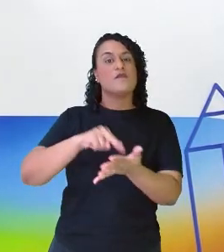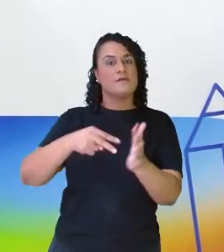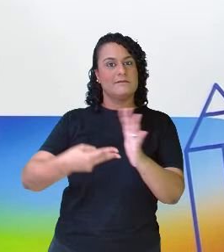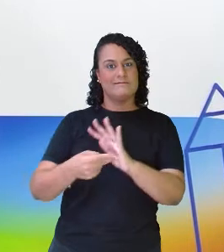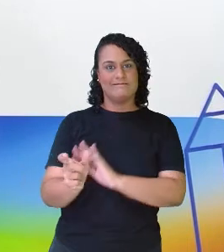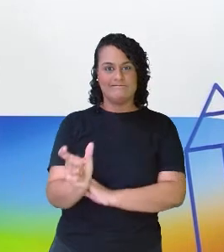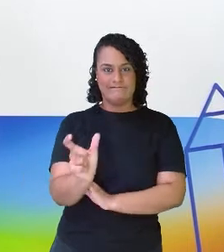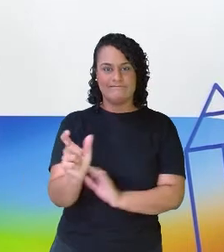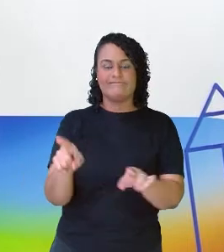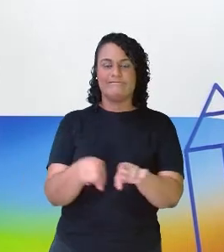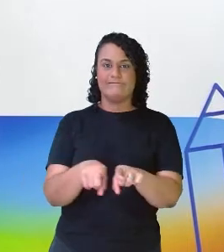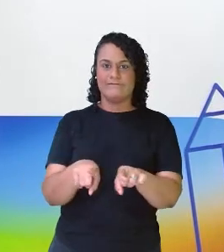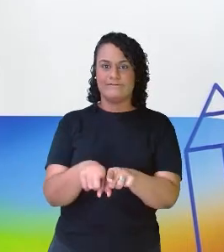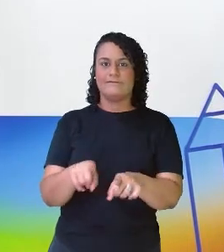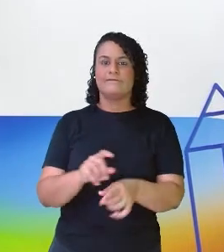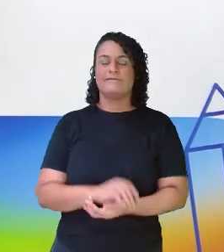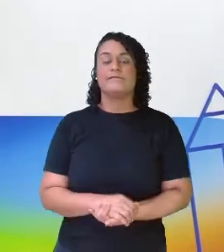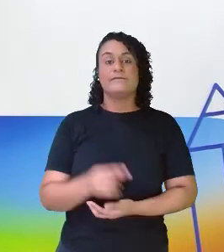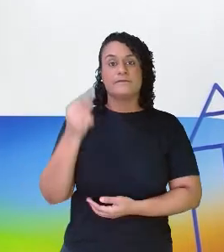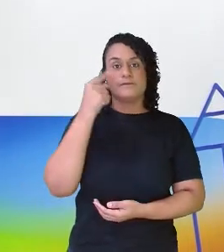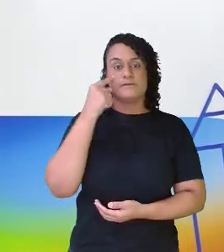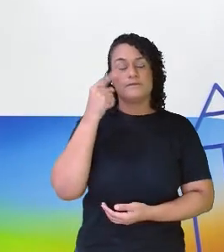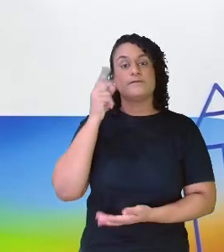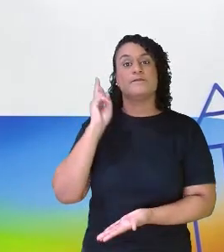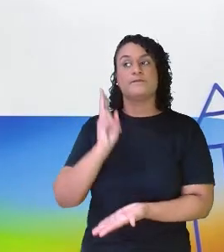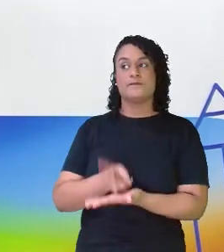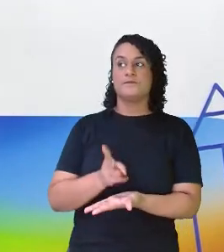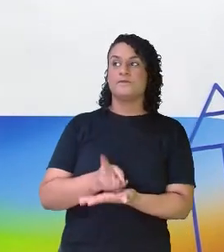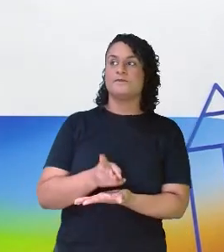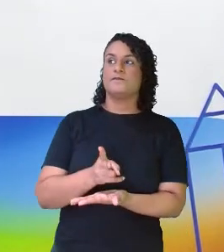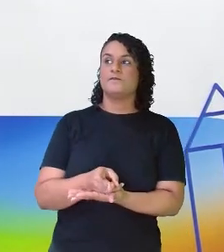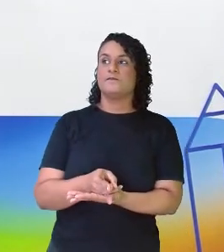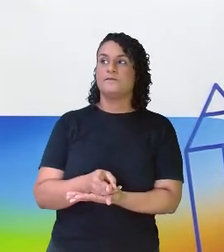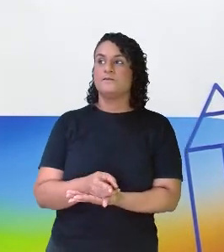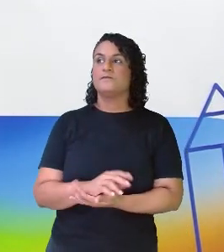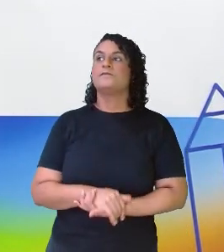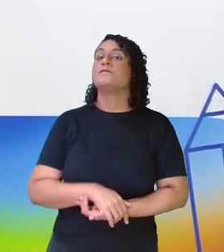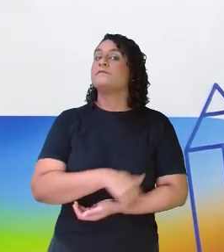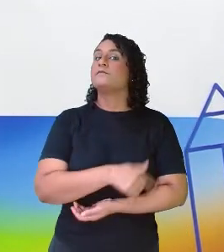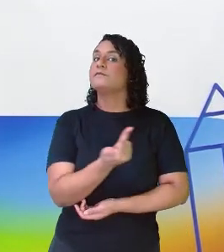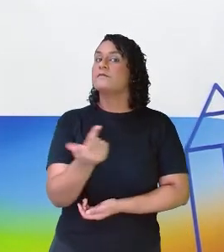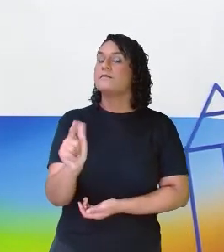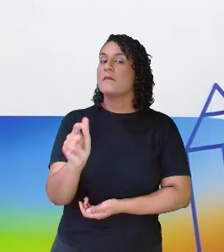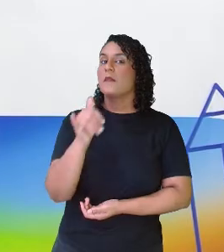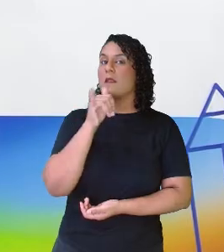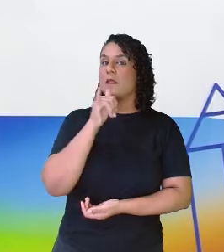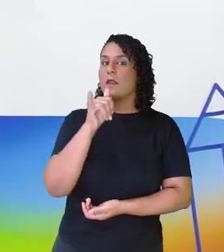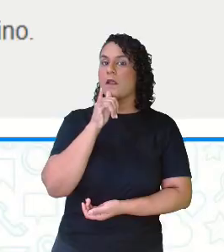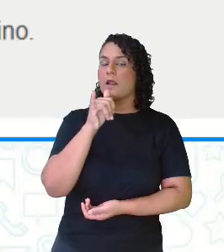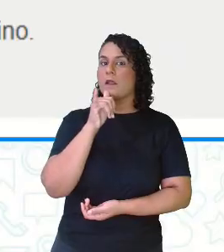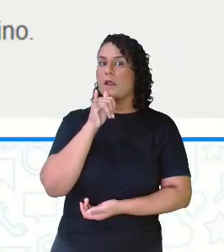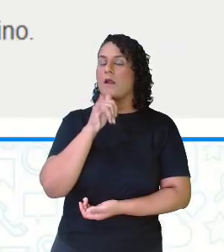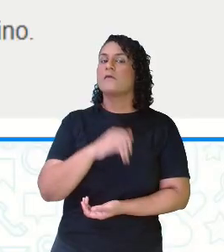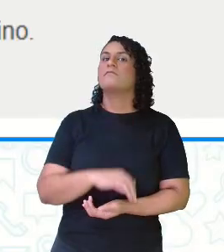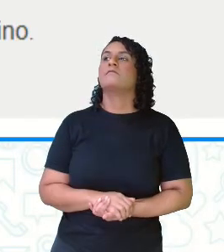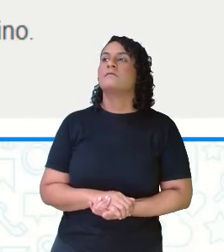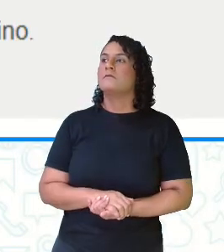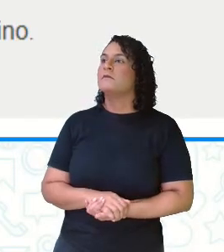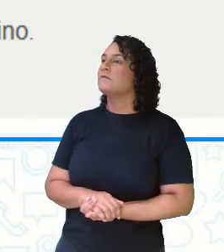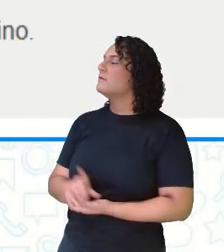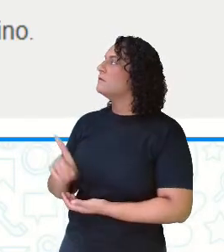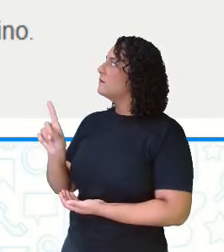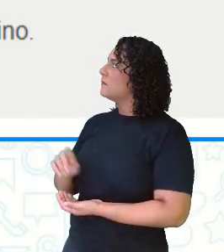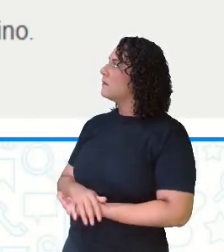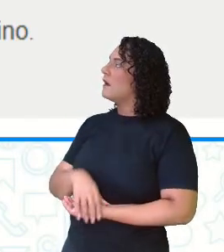palavra, tá? E olha só, vamos continuar aqui. Eu trouxe outro exemplo de verbete aqui, que foi o